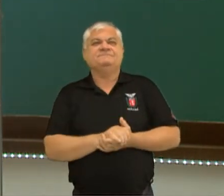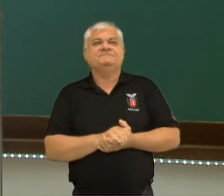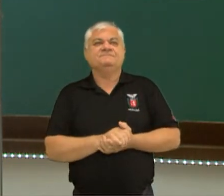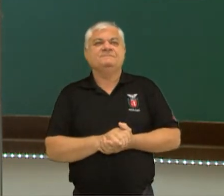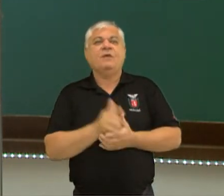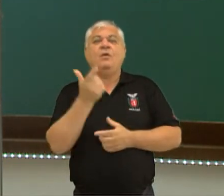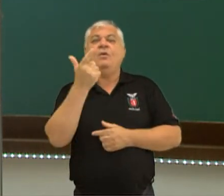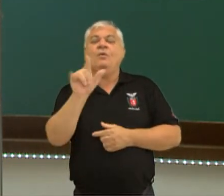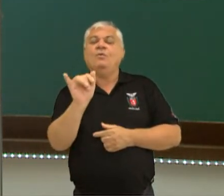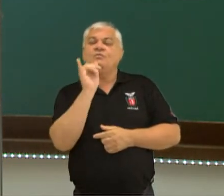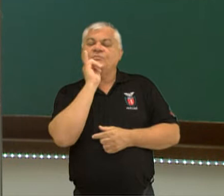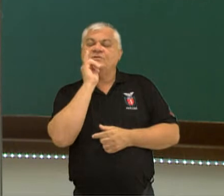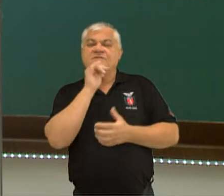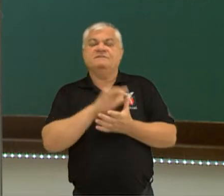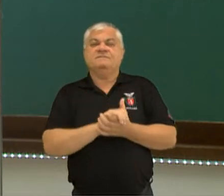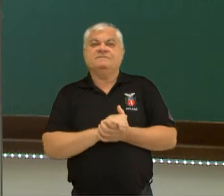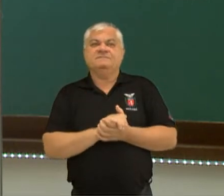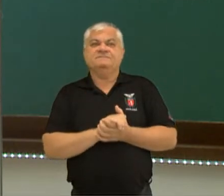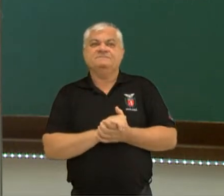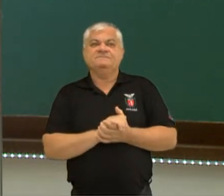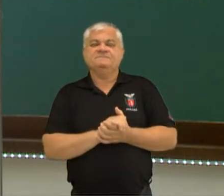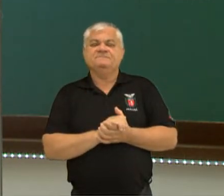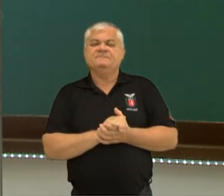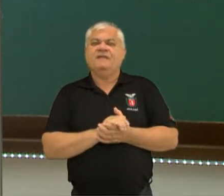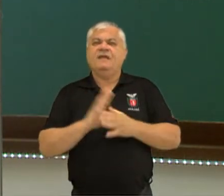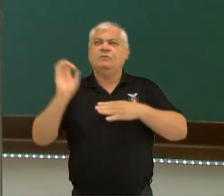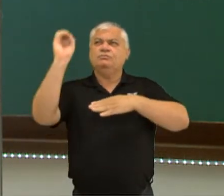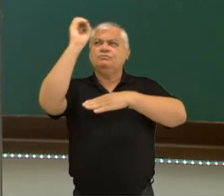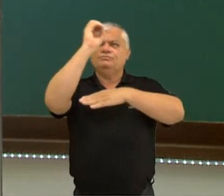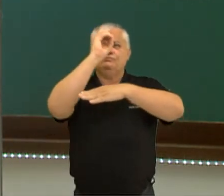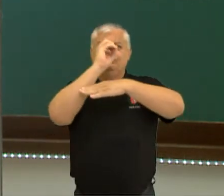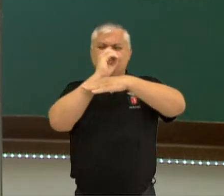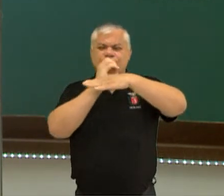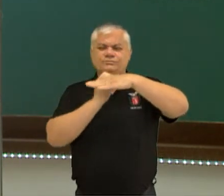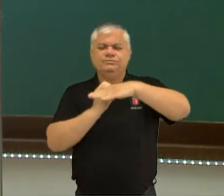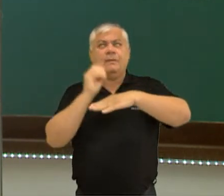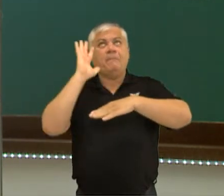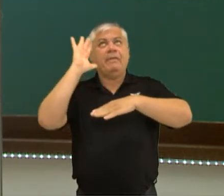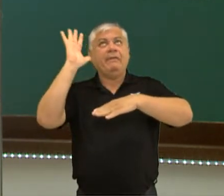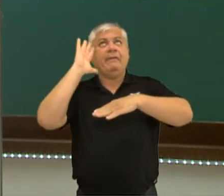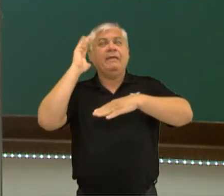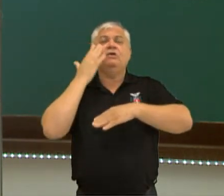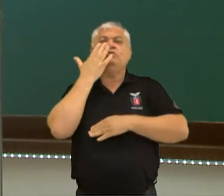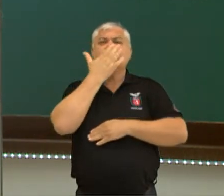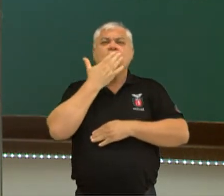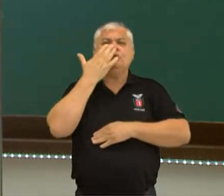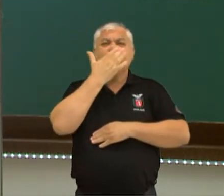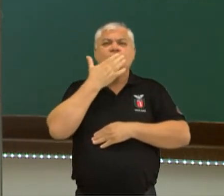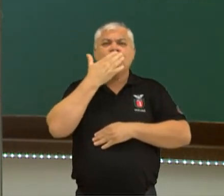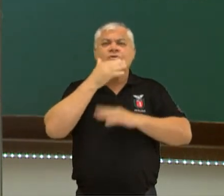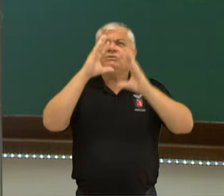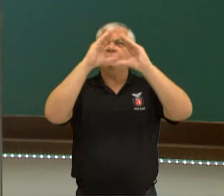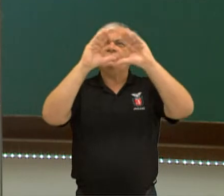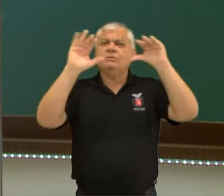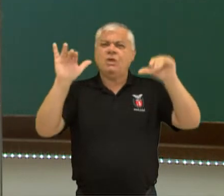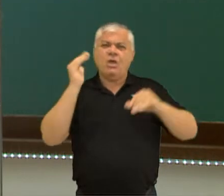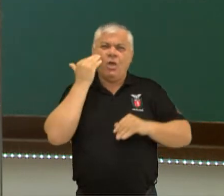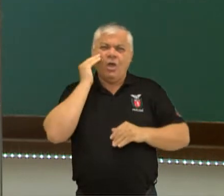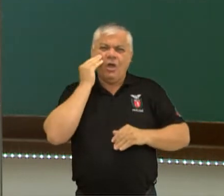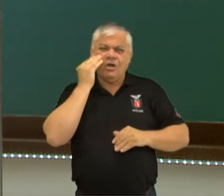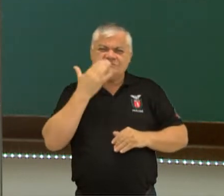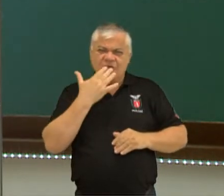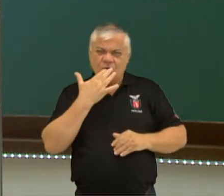Outro exemplo, a tarde descia pensativa e doce com nuvenzinhas cor-de-rosa.